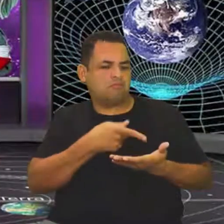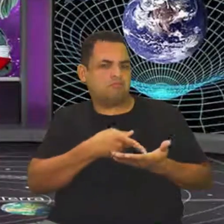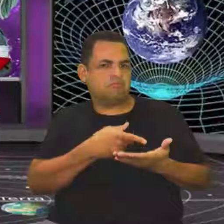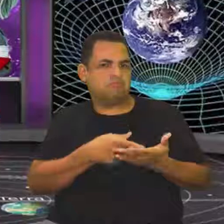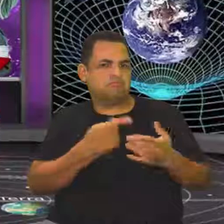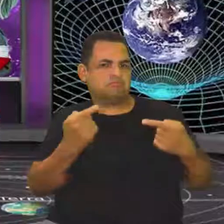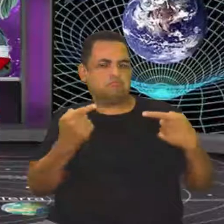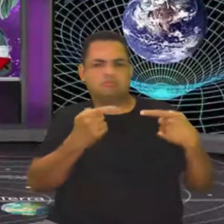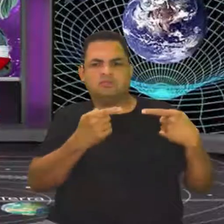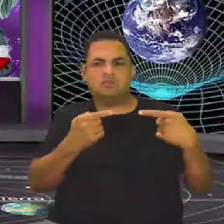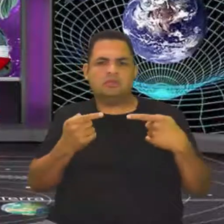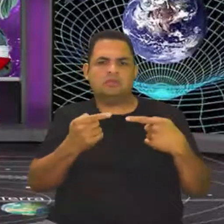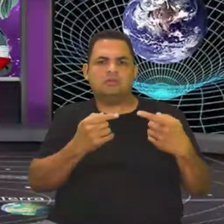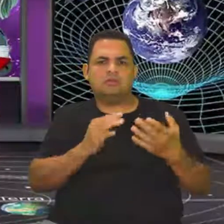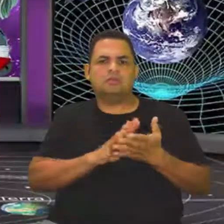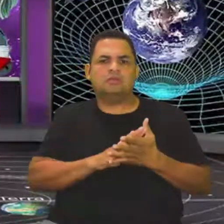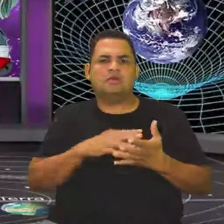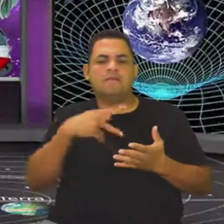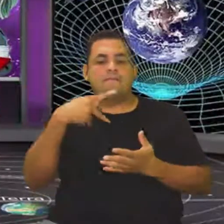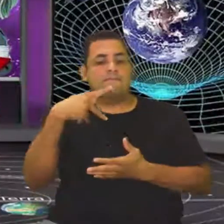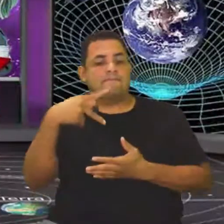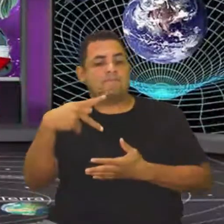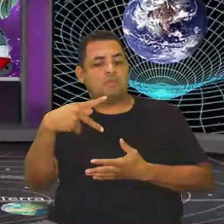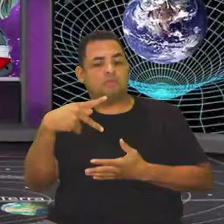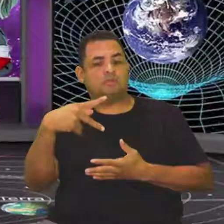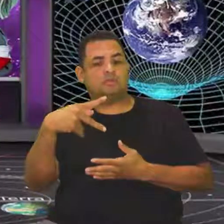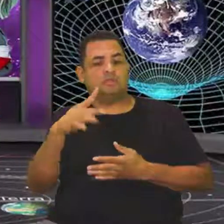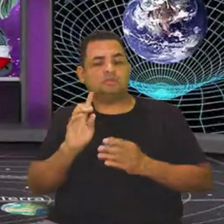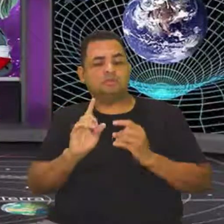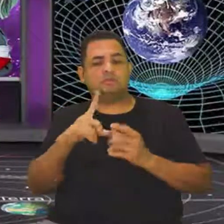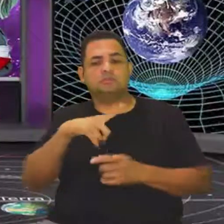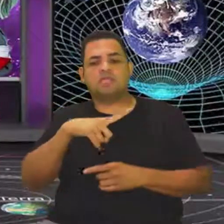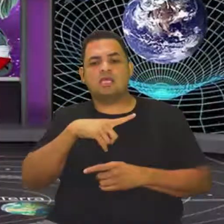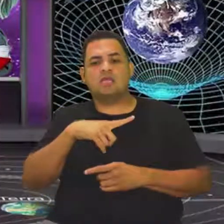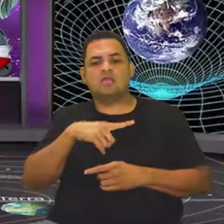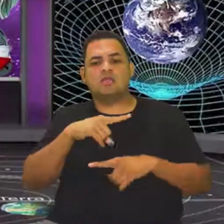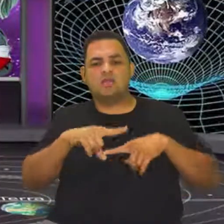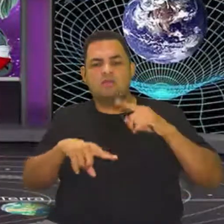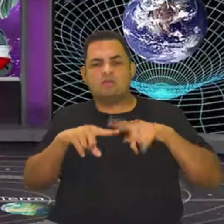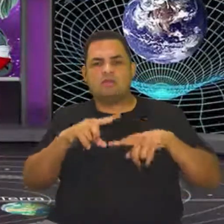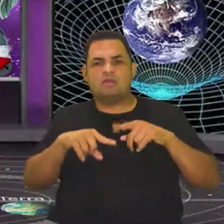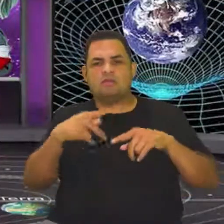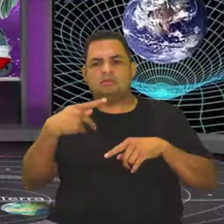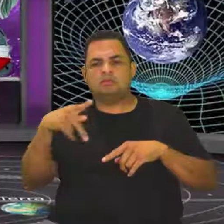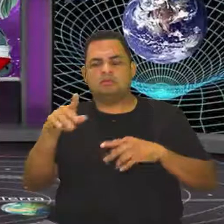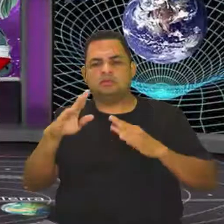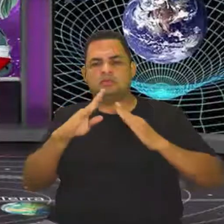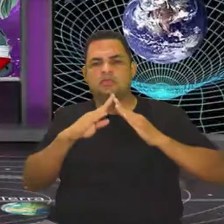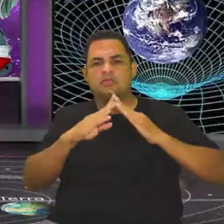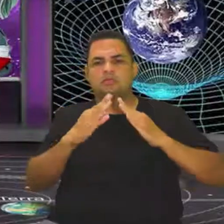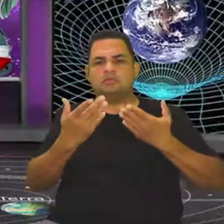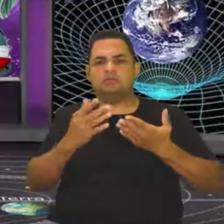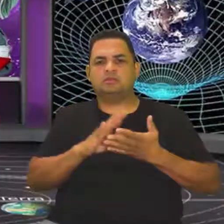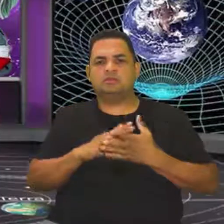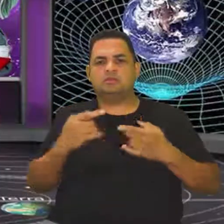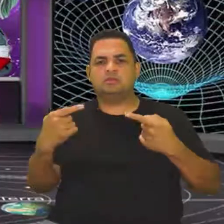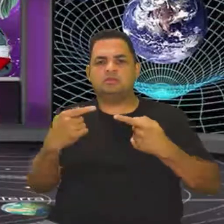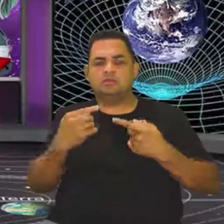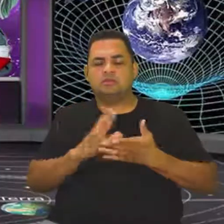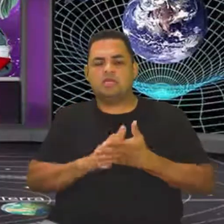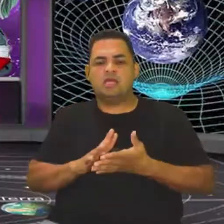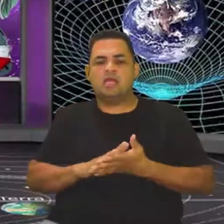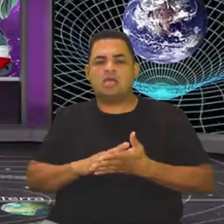tá relacionada à potência do seu aparelho também. Por quê? A potência do aparelho está relacionada à